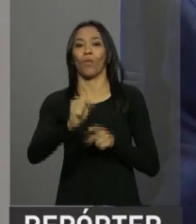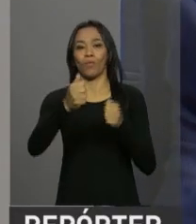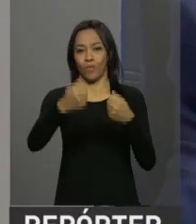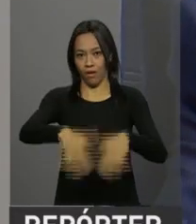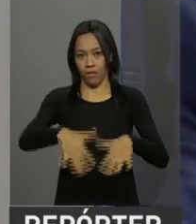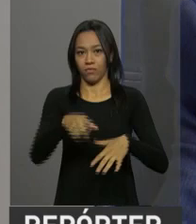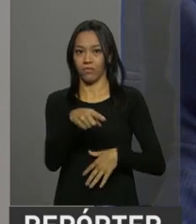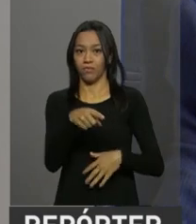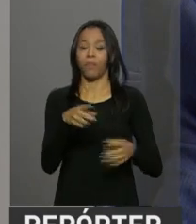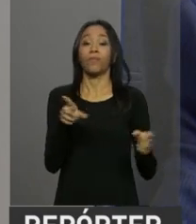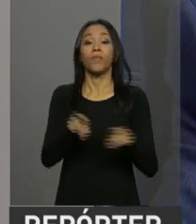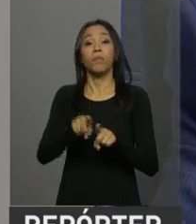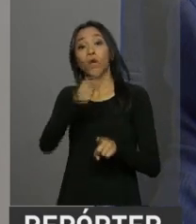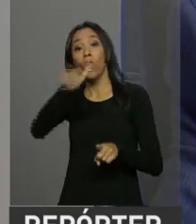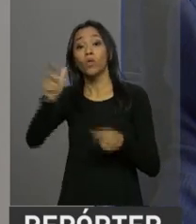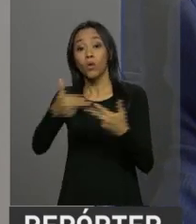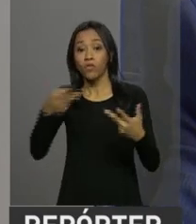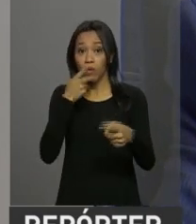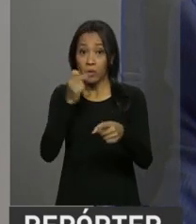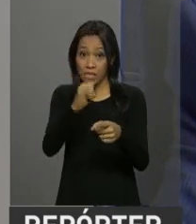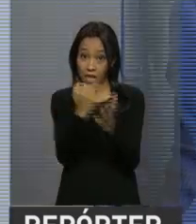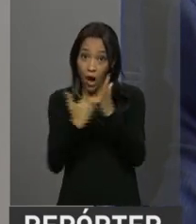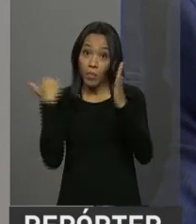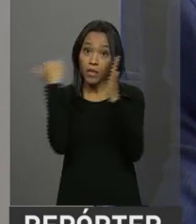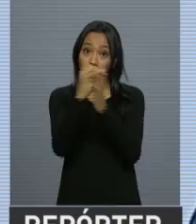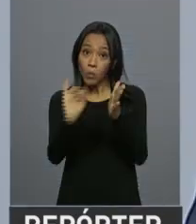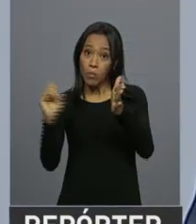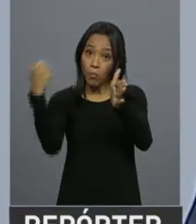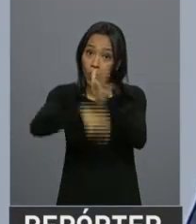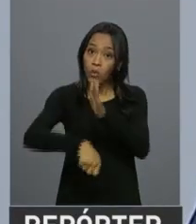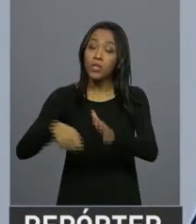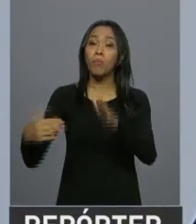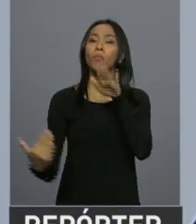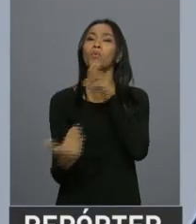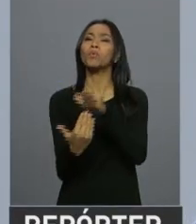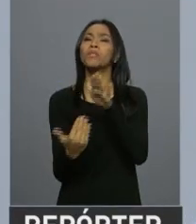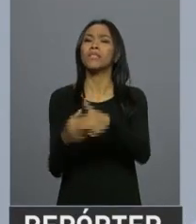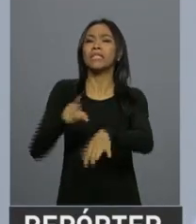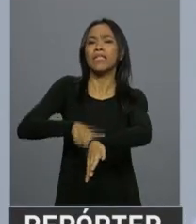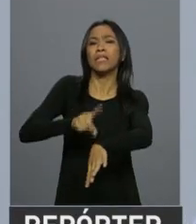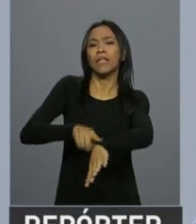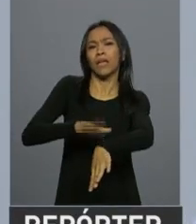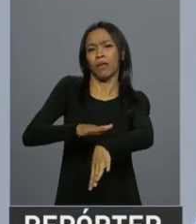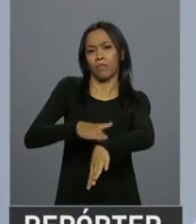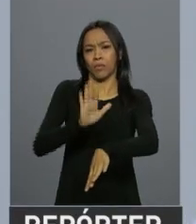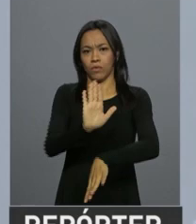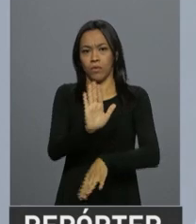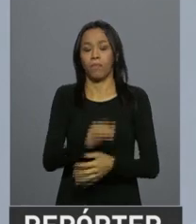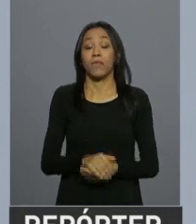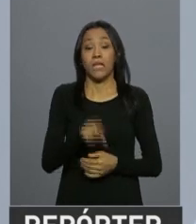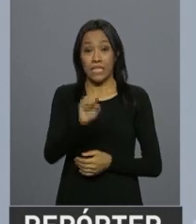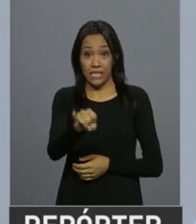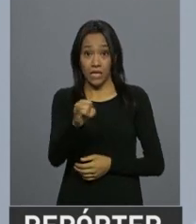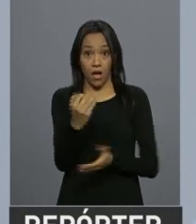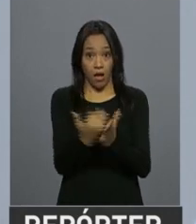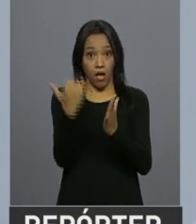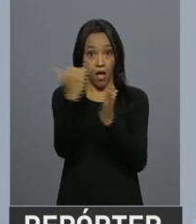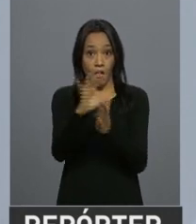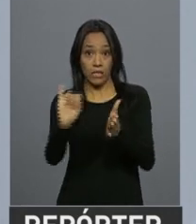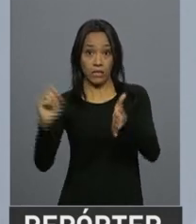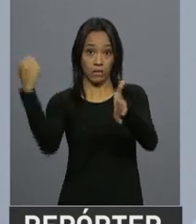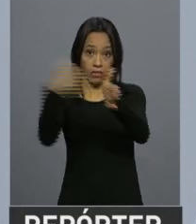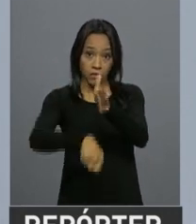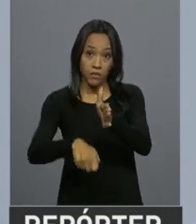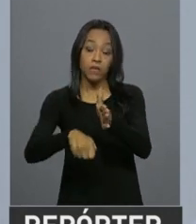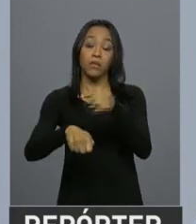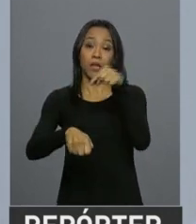da Fazenda também disse que se houver aumento de impostos será temporário caso seja necessário um tributo e ele